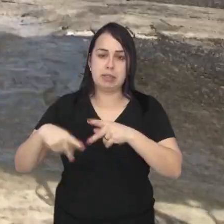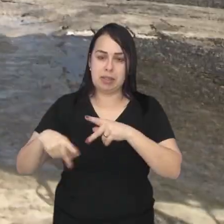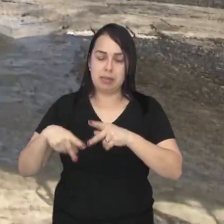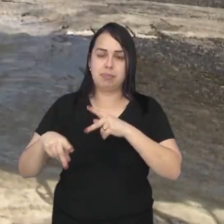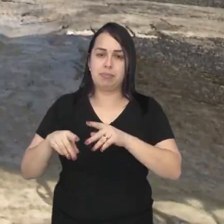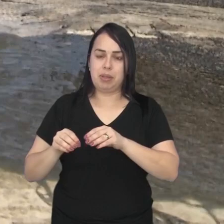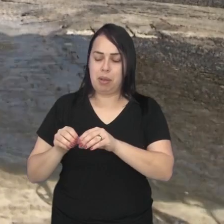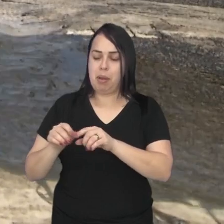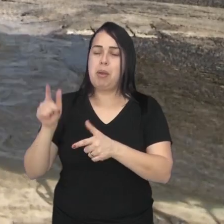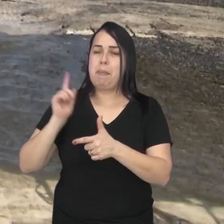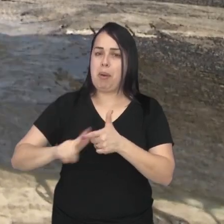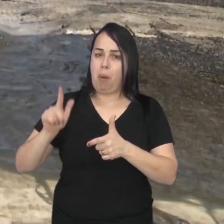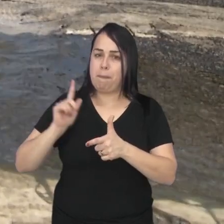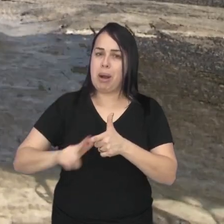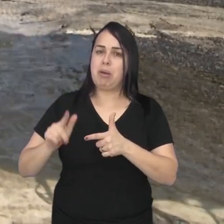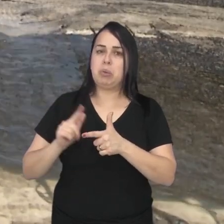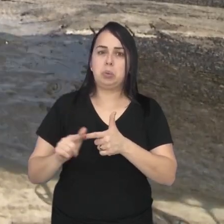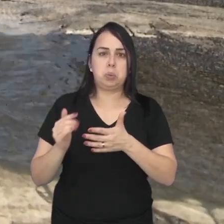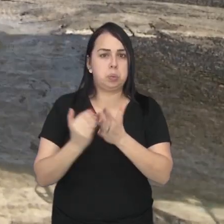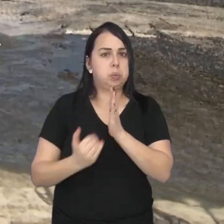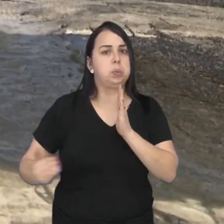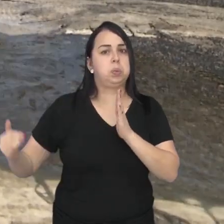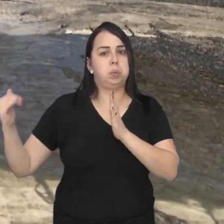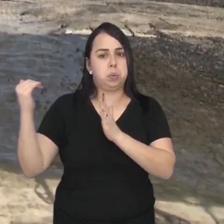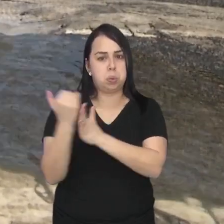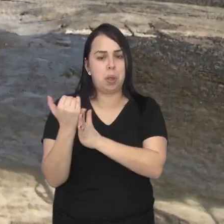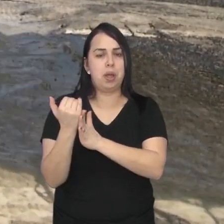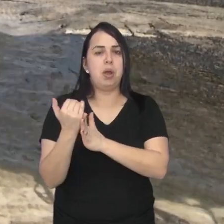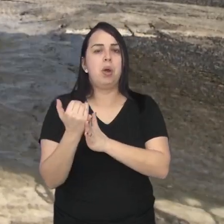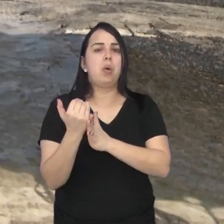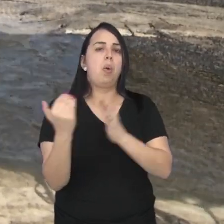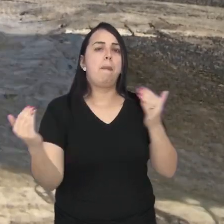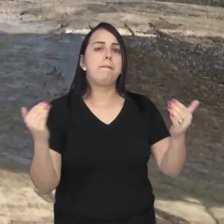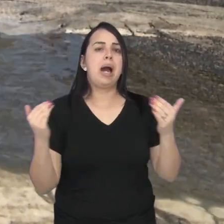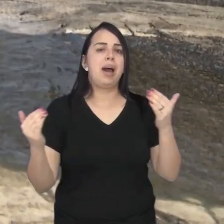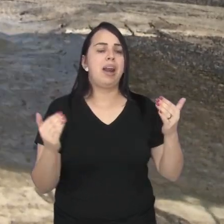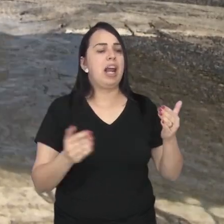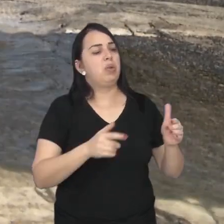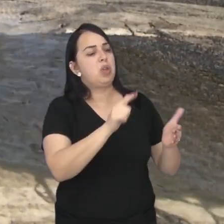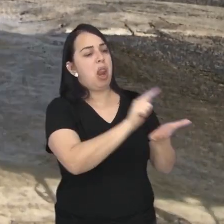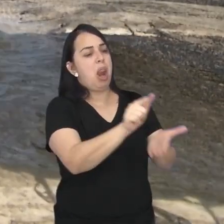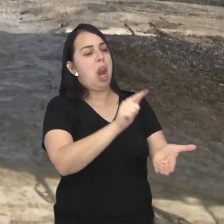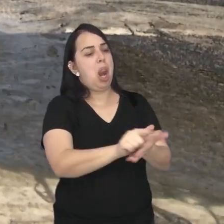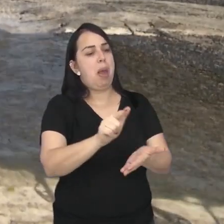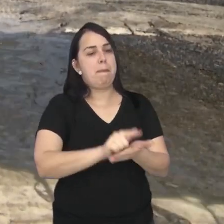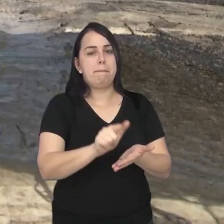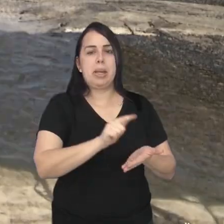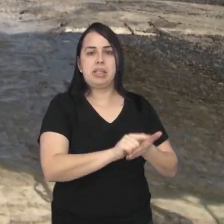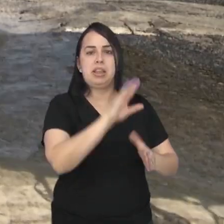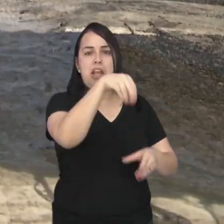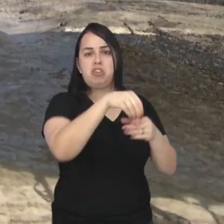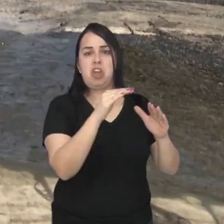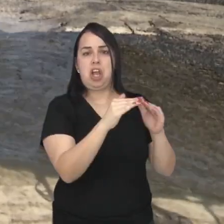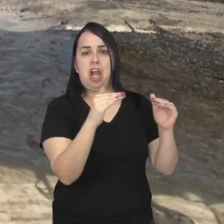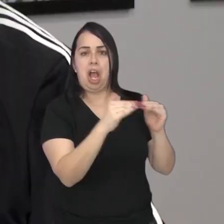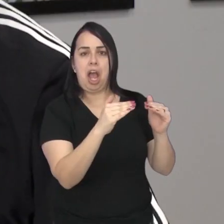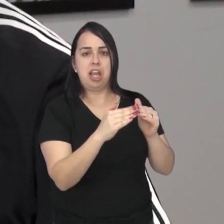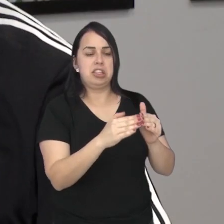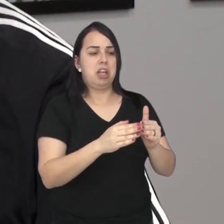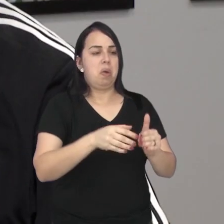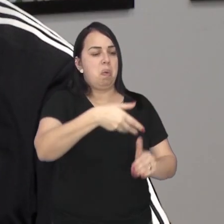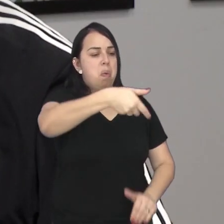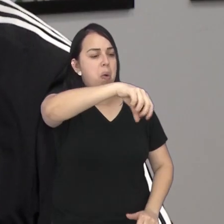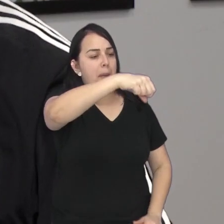José, causando um problema muito maior do que o desperdício doméstico, que também tem que ser evitado.